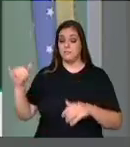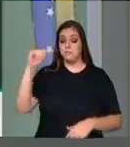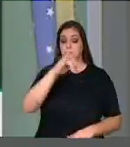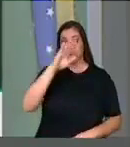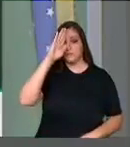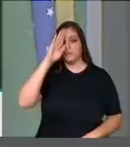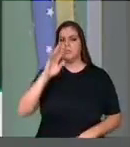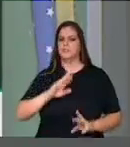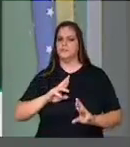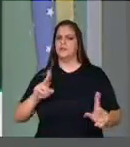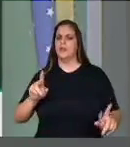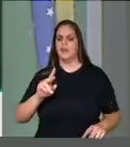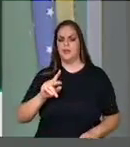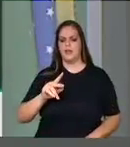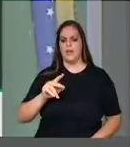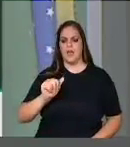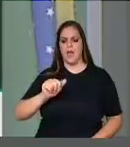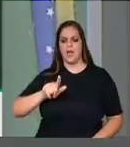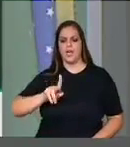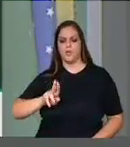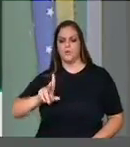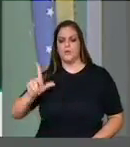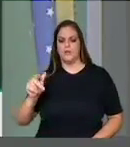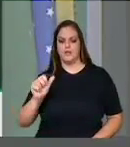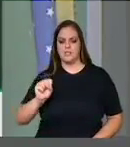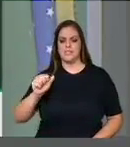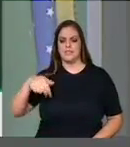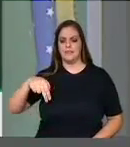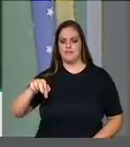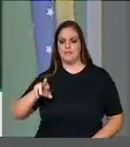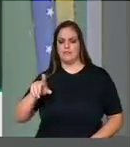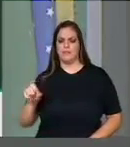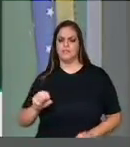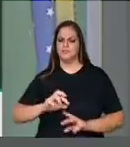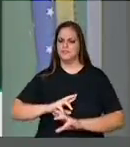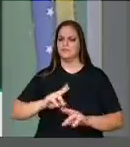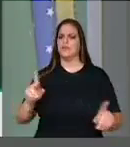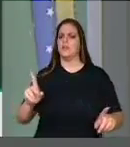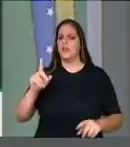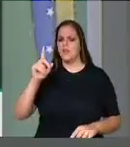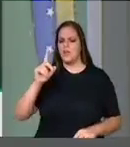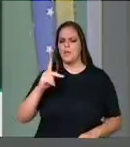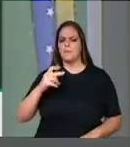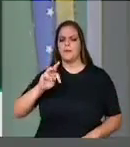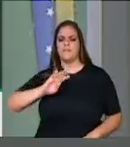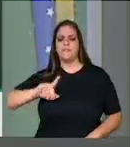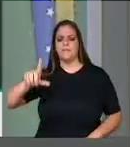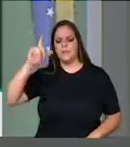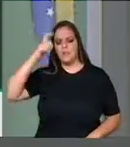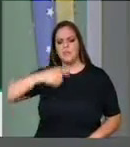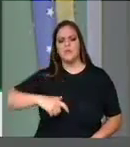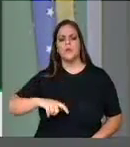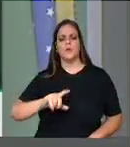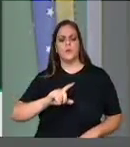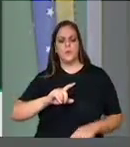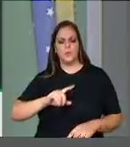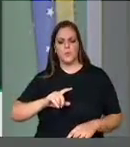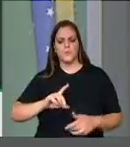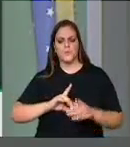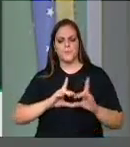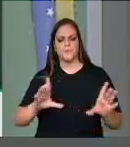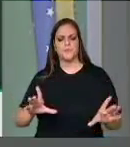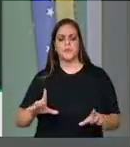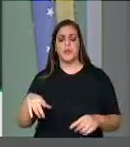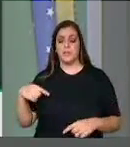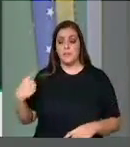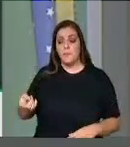tem todos o perfil constitucionalista e a favor da democracia. E os ministros do Exército e comandante do Exército que vieram